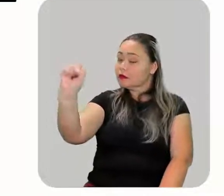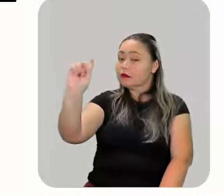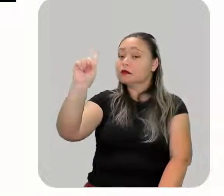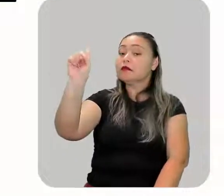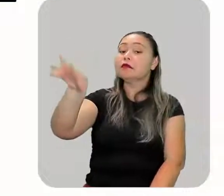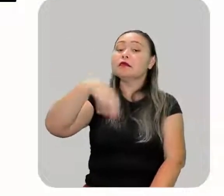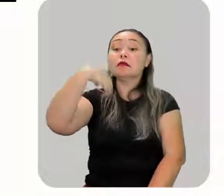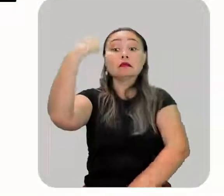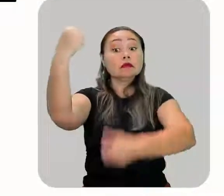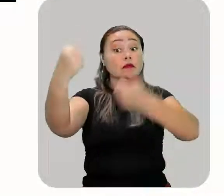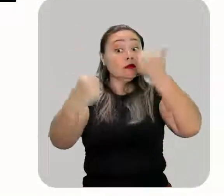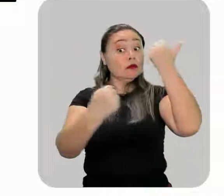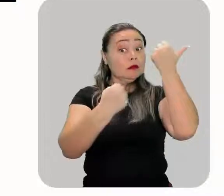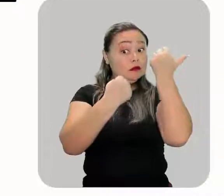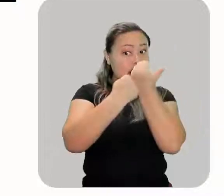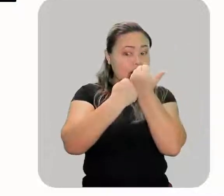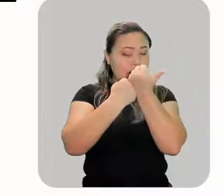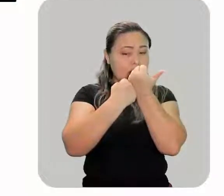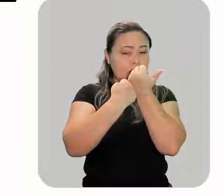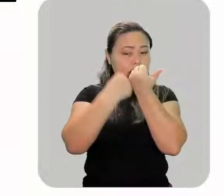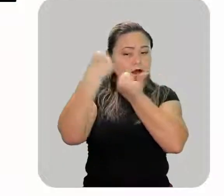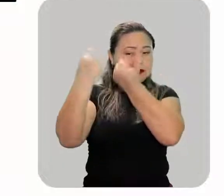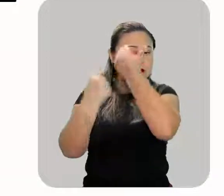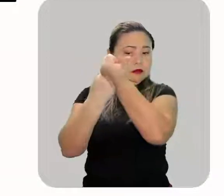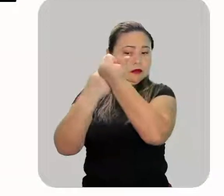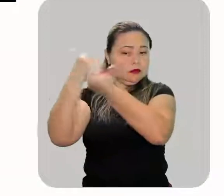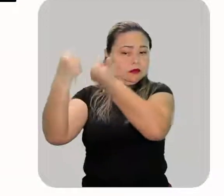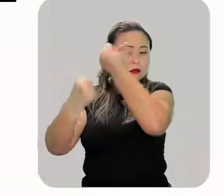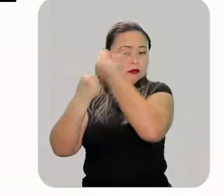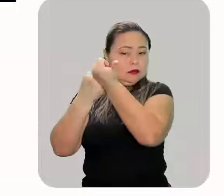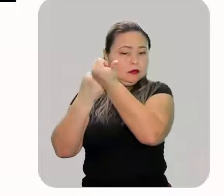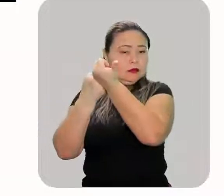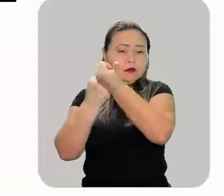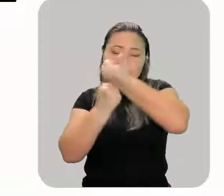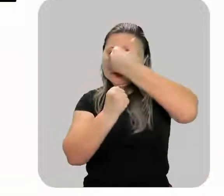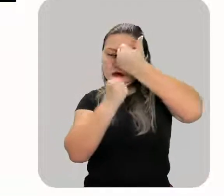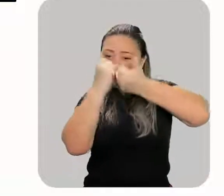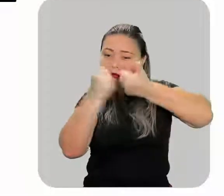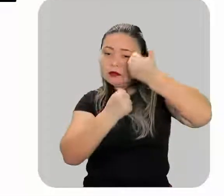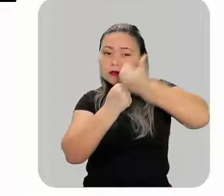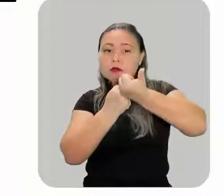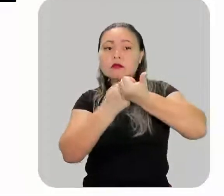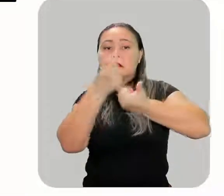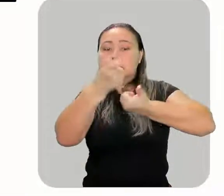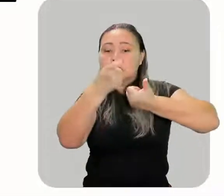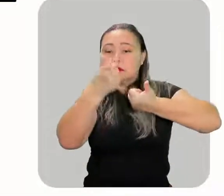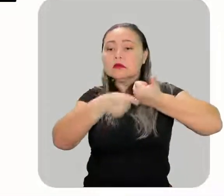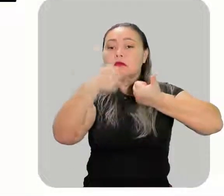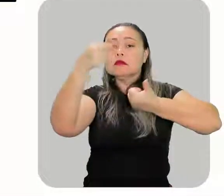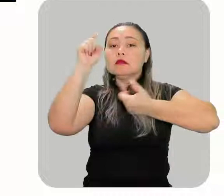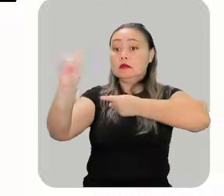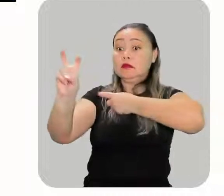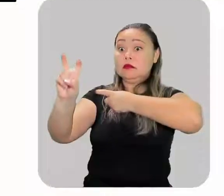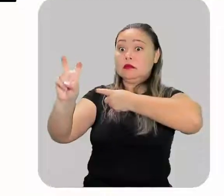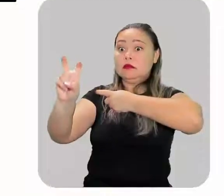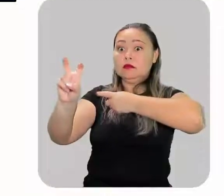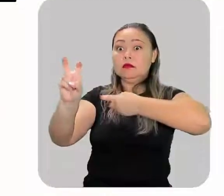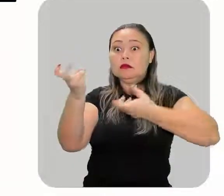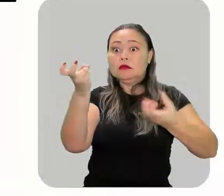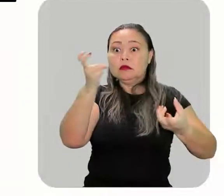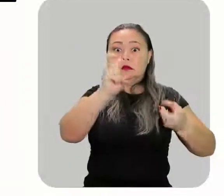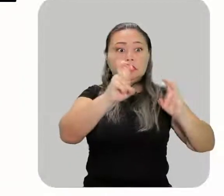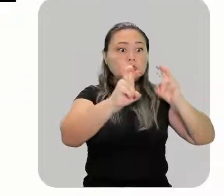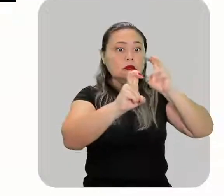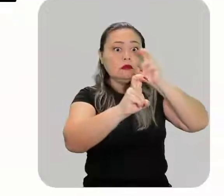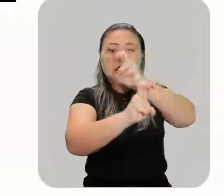quando você substituir, ó, raiz é substituir, é a máquina de calcular, gente. Isso. No lugar do x, nós vamos colocar? 5. 5, é isso